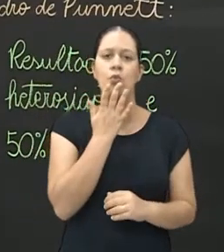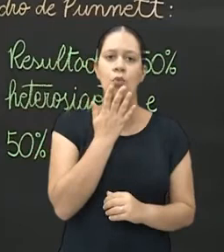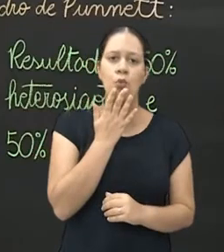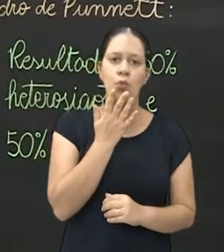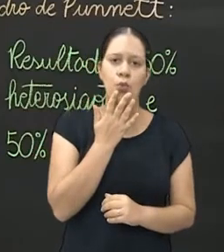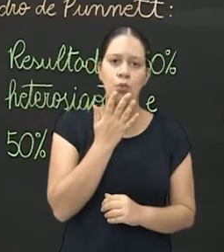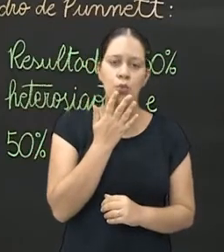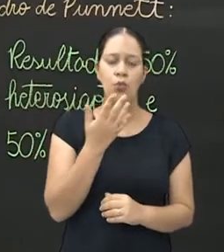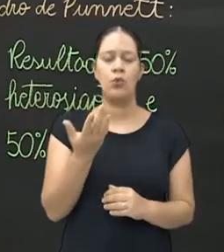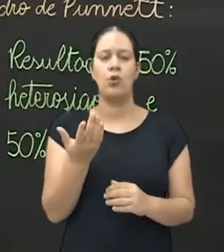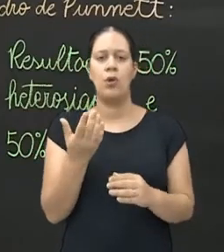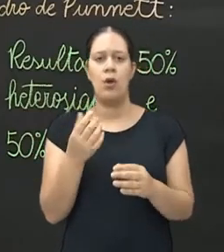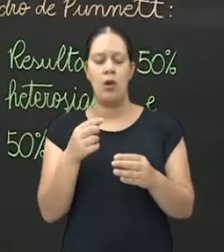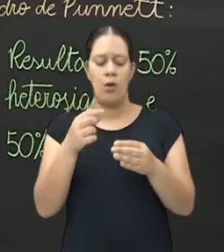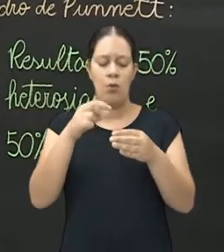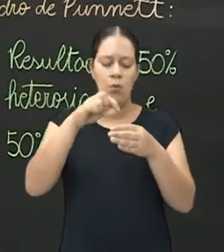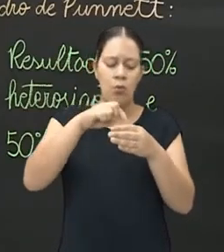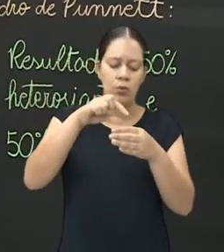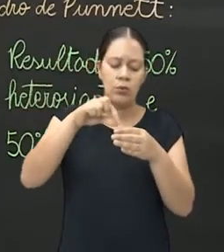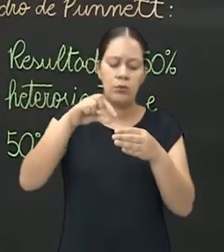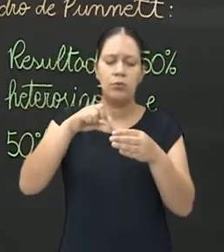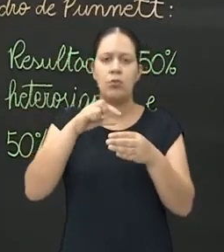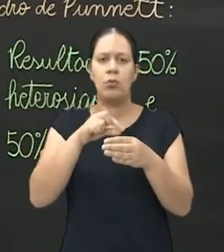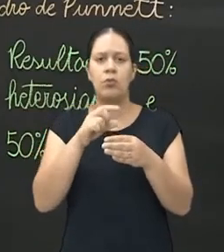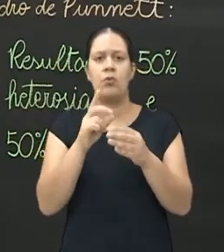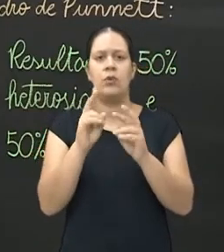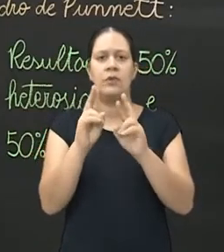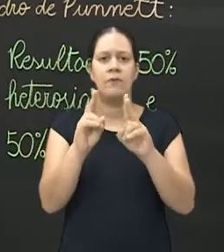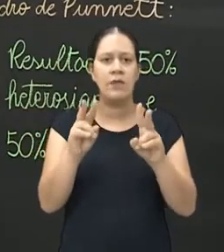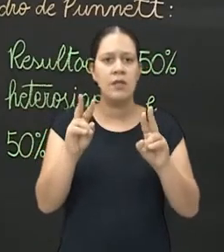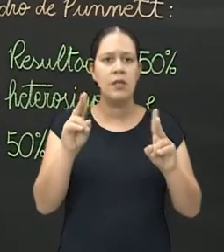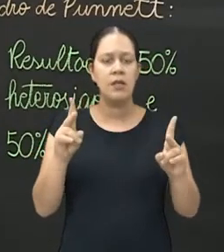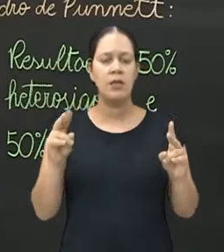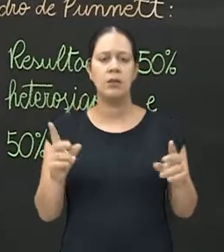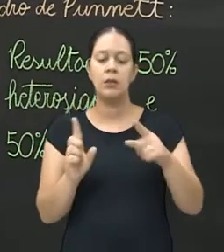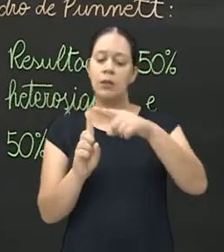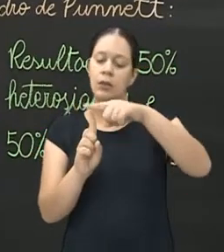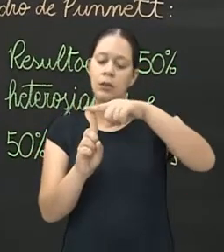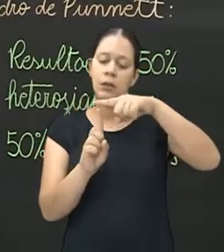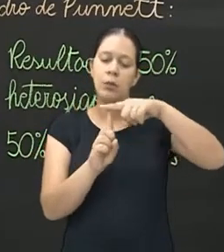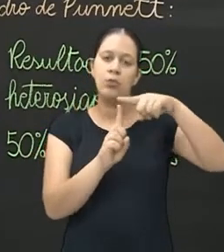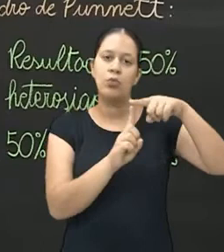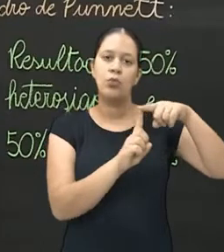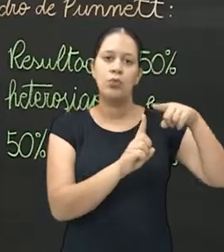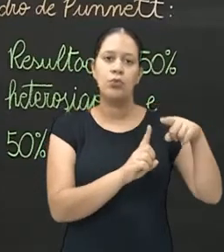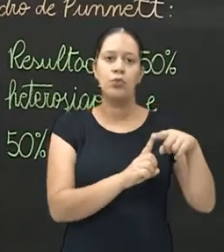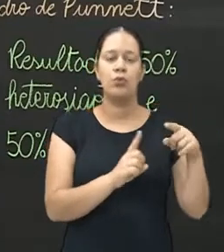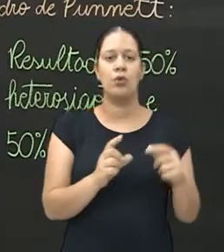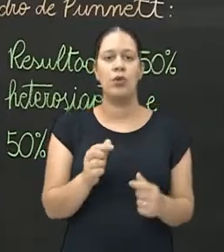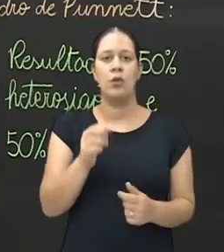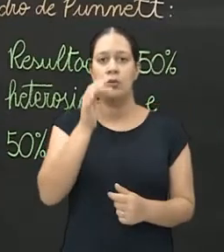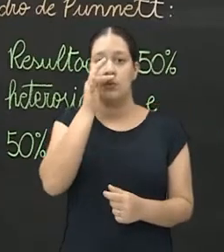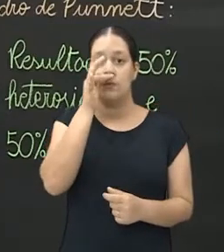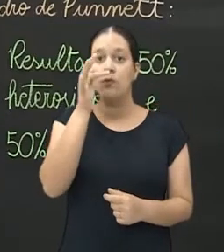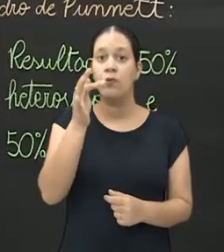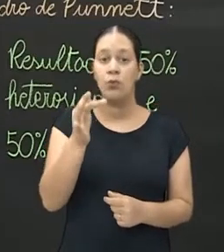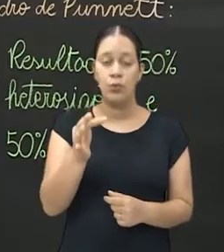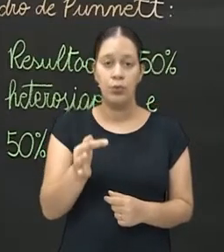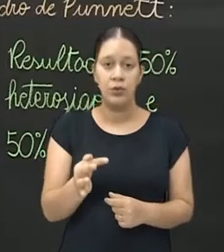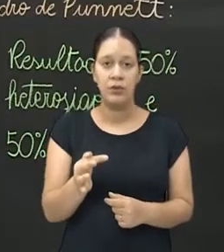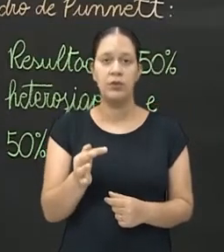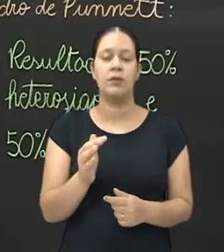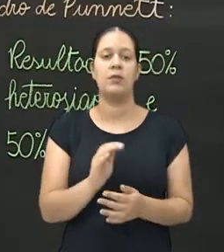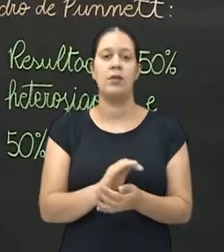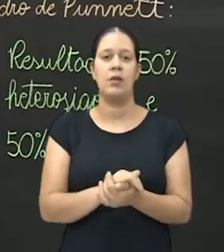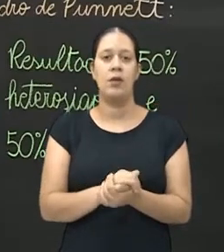algumas ervilhas eram lisinhas, outras eram rugosas, tipos de flores, e ele começou a conseguir chegar em conclusões a respeito disso.